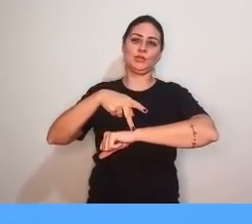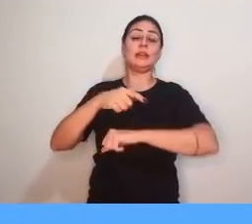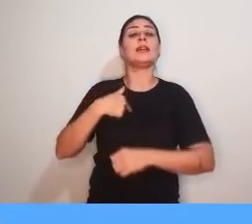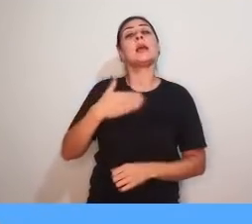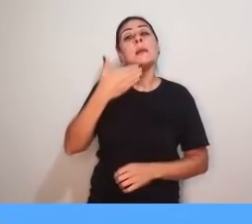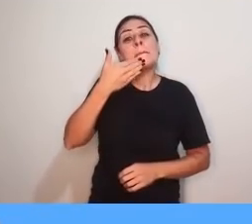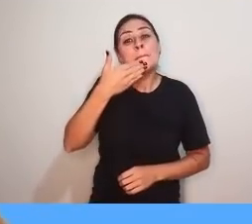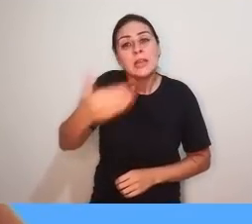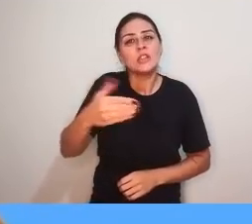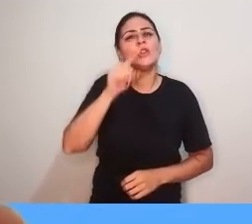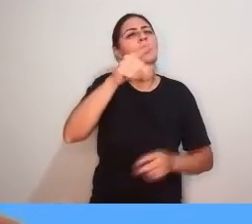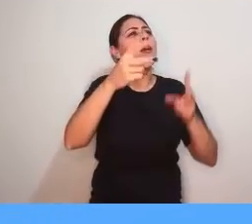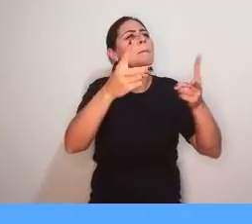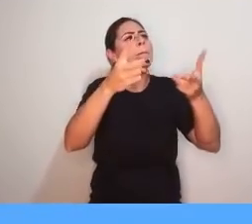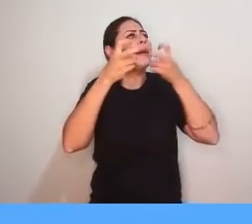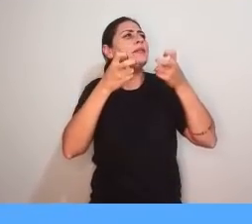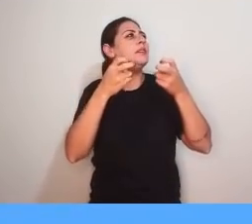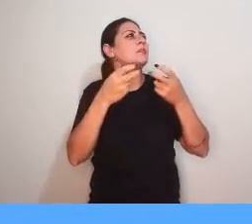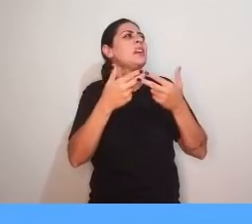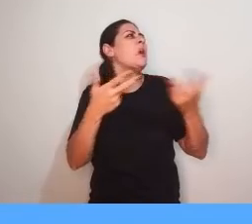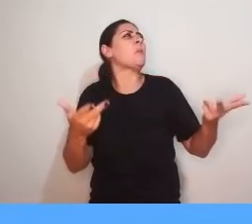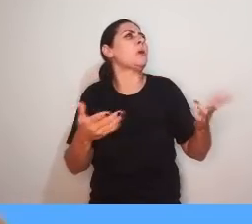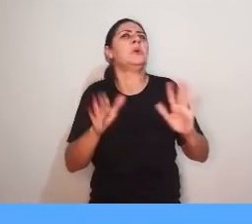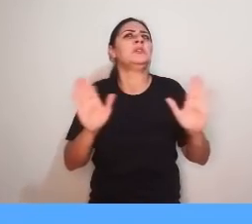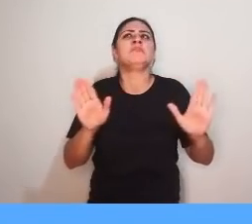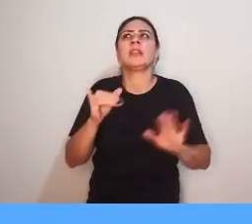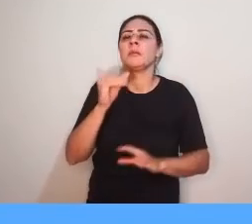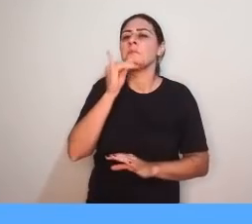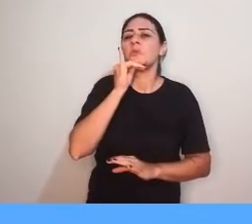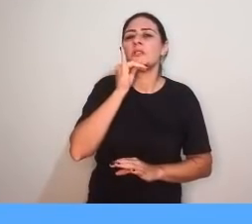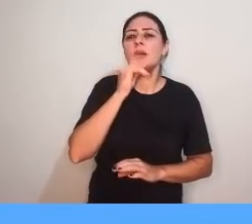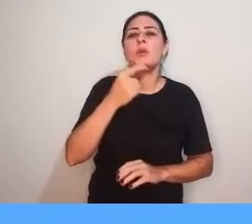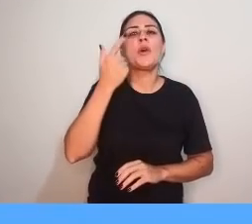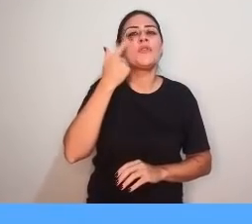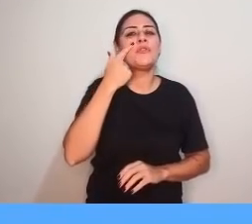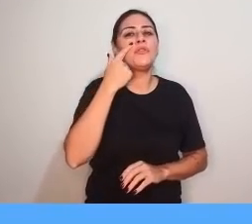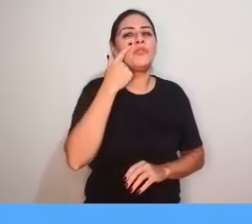coisa. Ele observe, por exemplo, o muro pichado, para que ele observe, por exemplo,